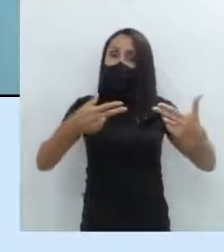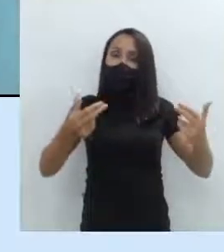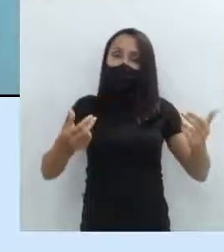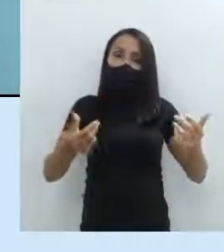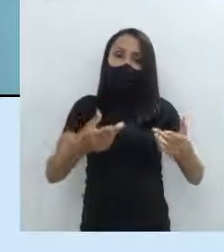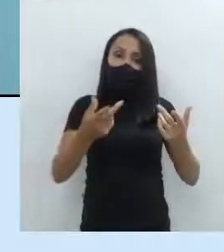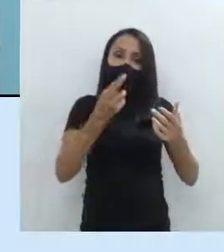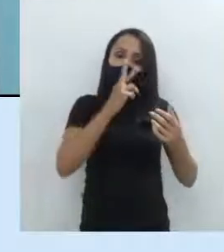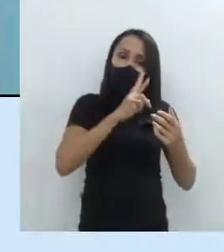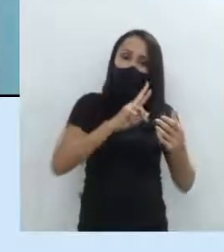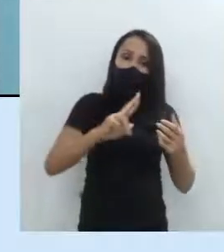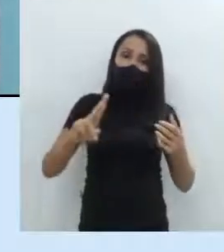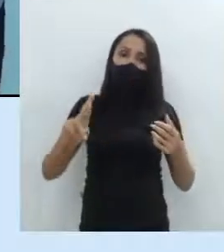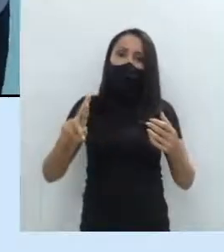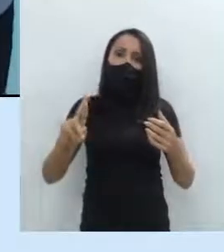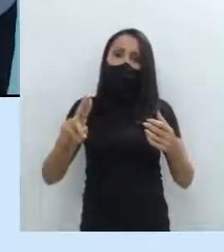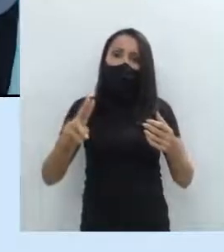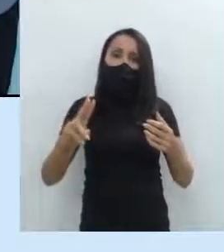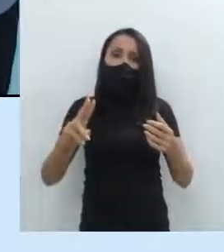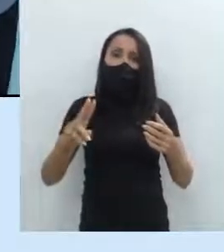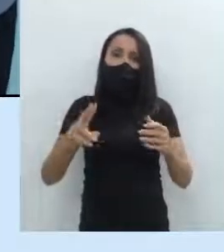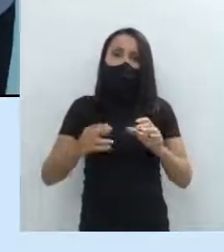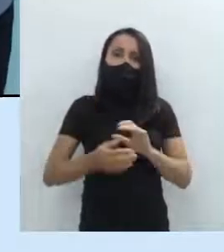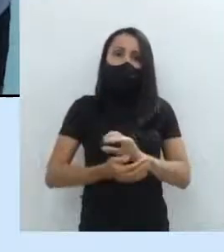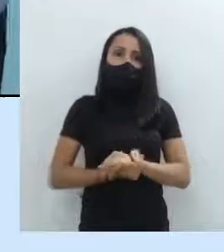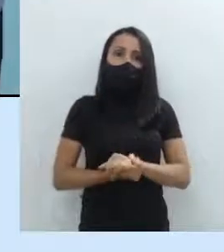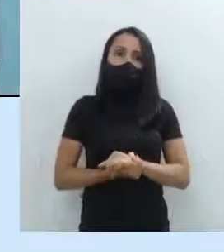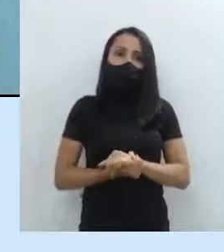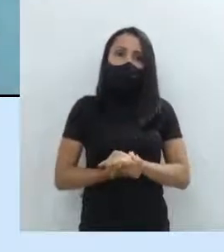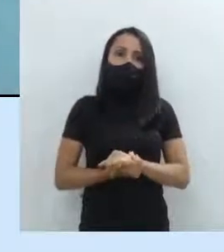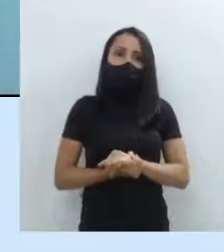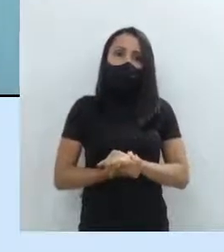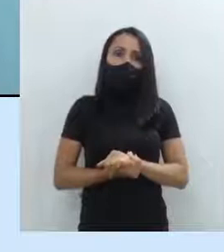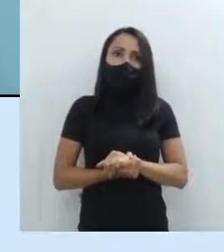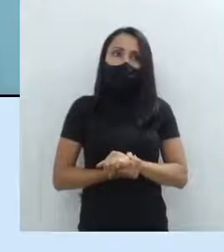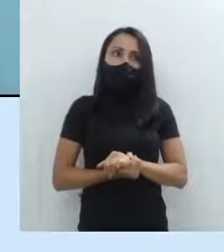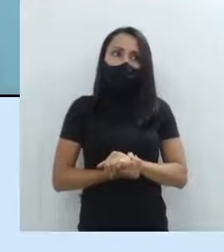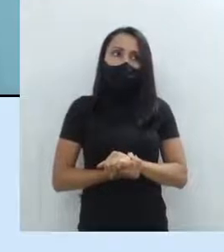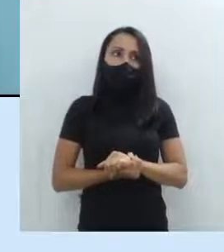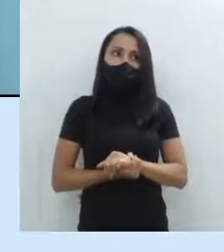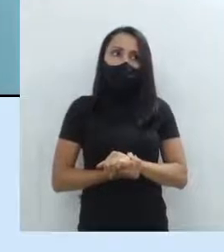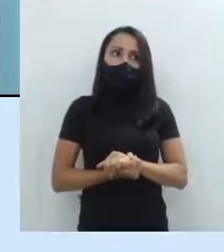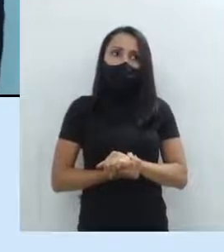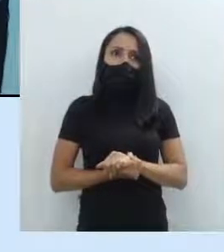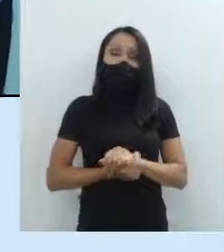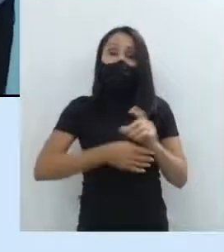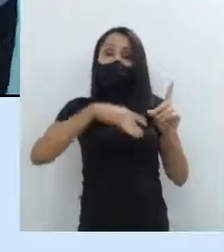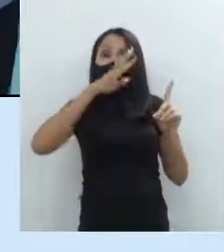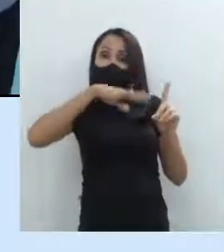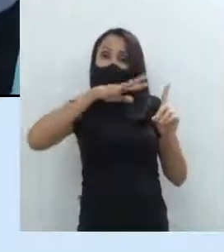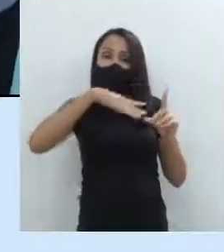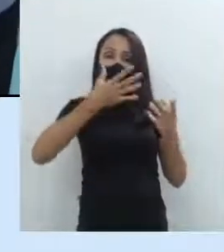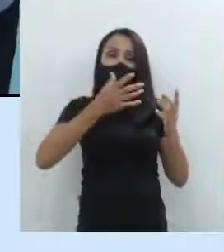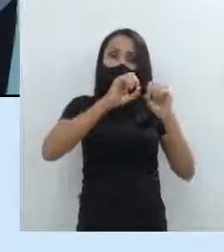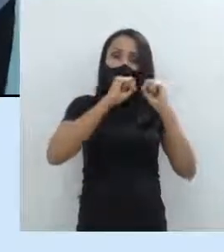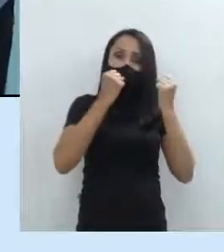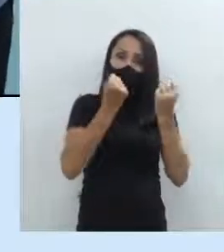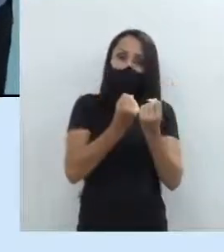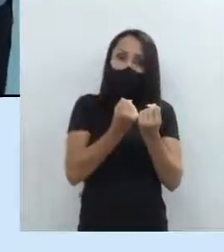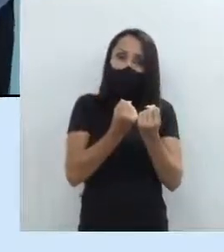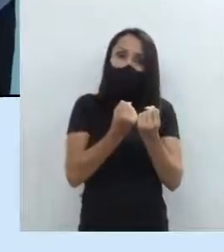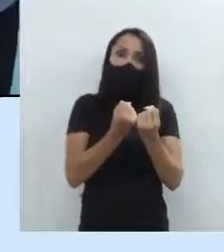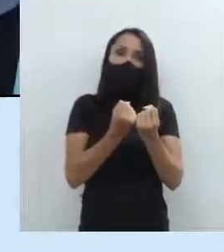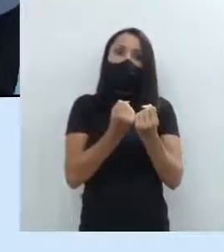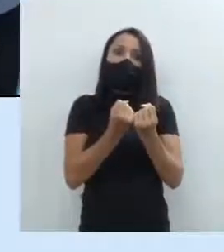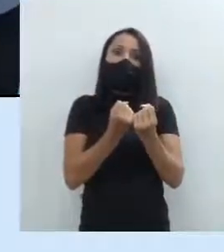mito da religião, o mito da religiosidade, o mito da sociedade, o mito